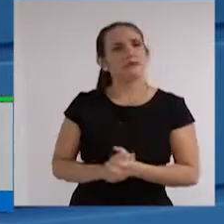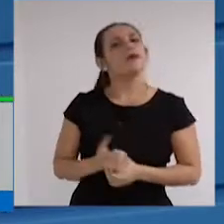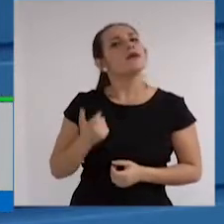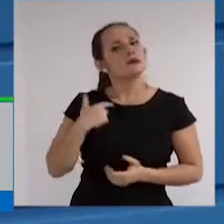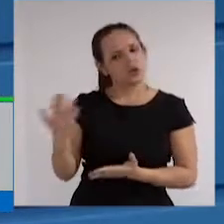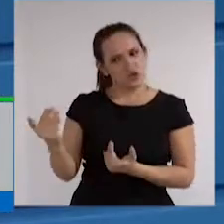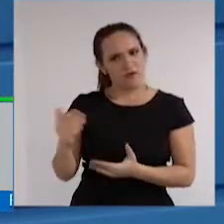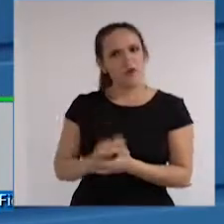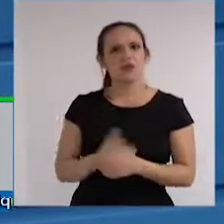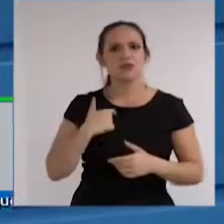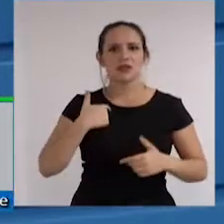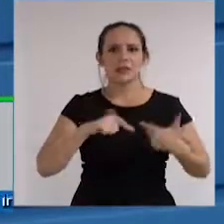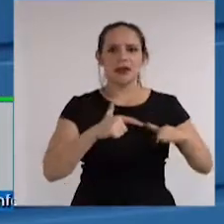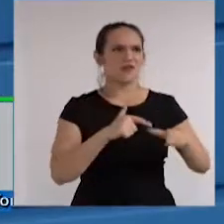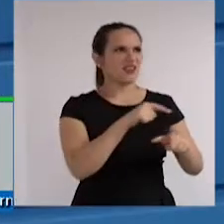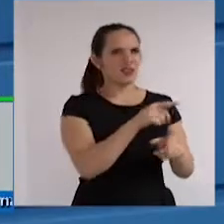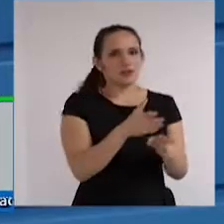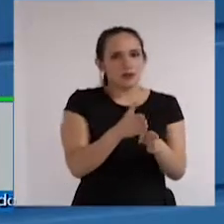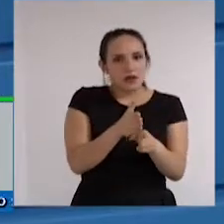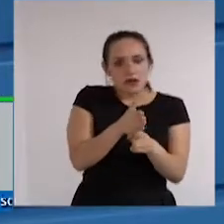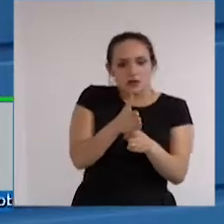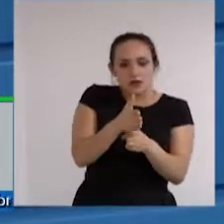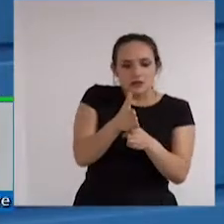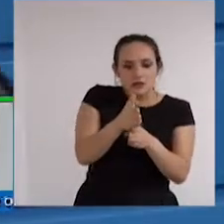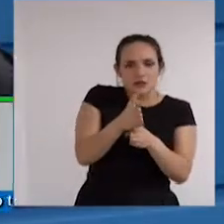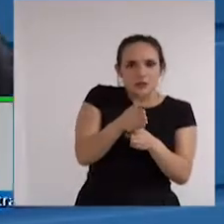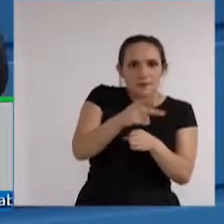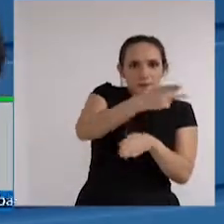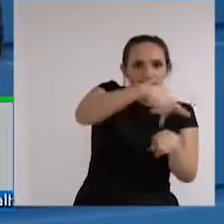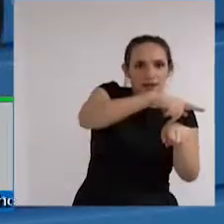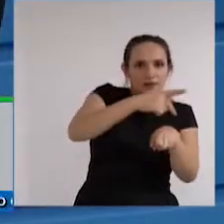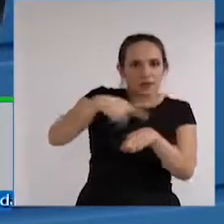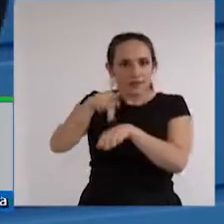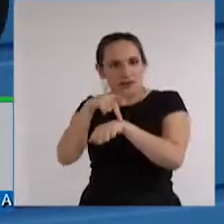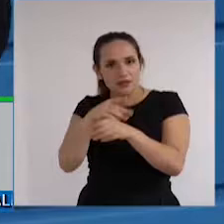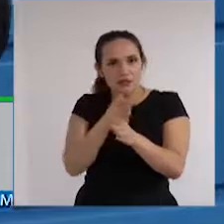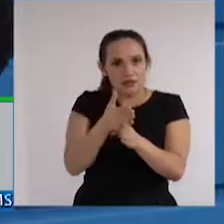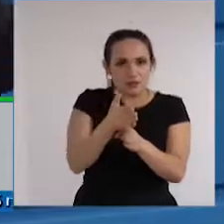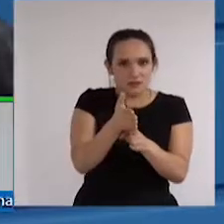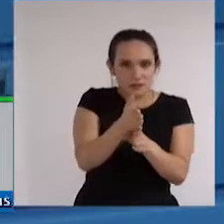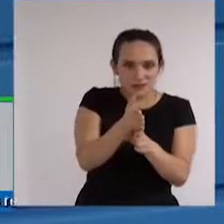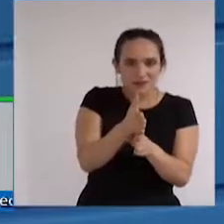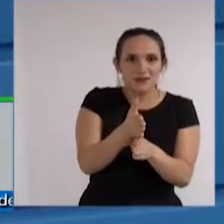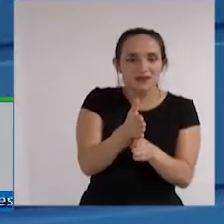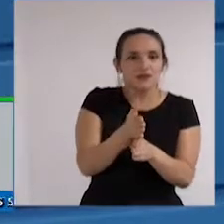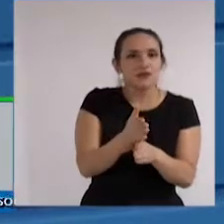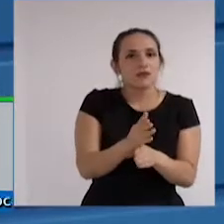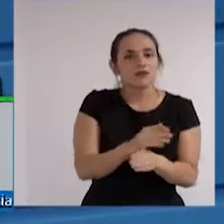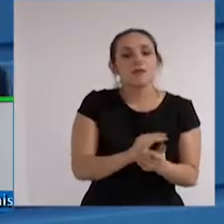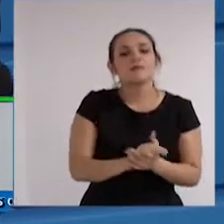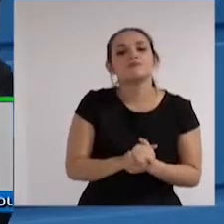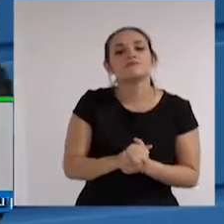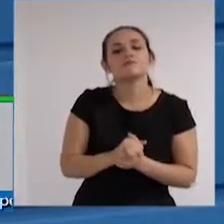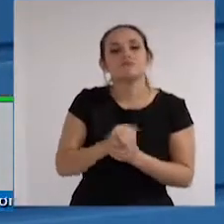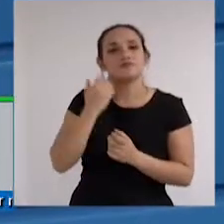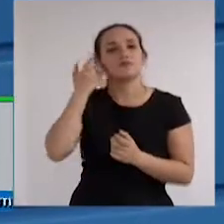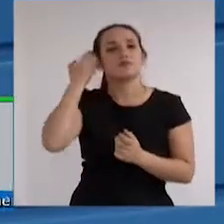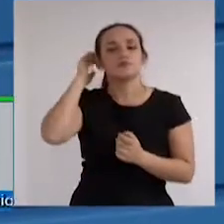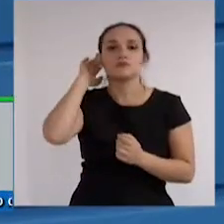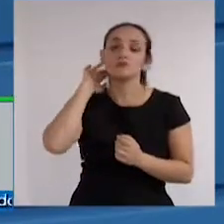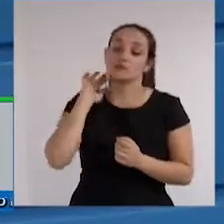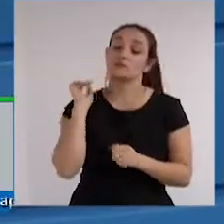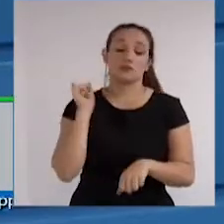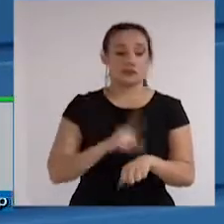na região de fronteira, era o maior sossego, quando o senhor chegava e deparava na barreira,